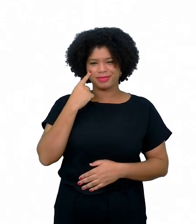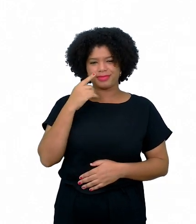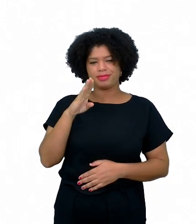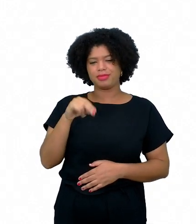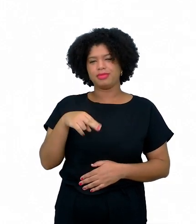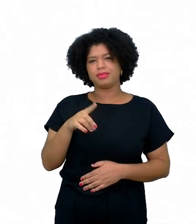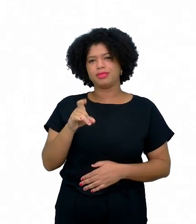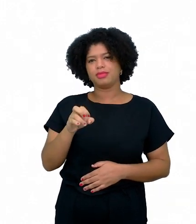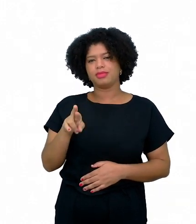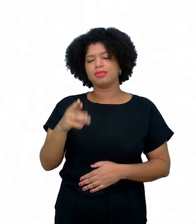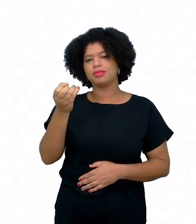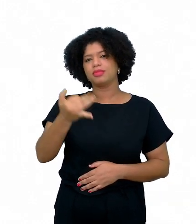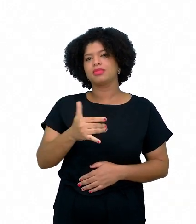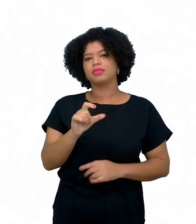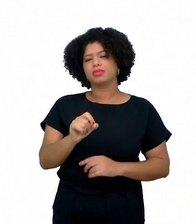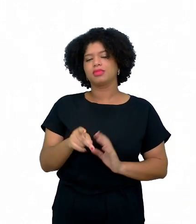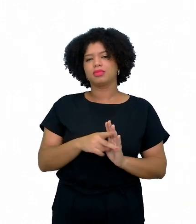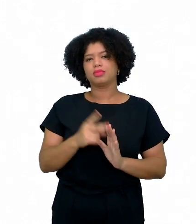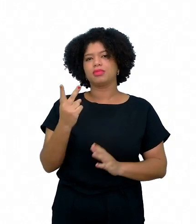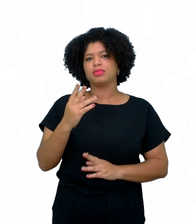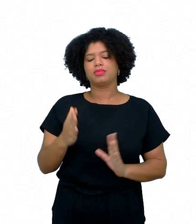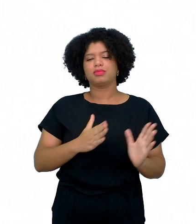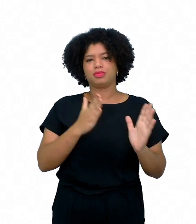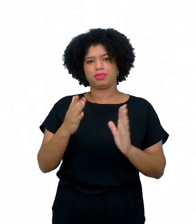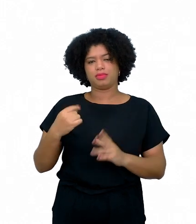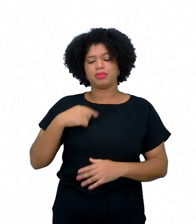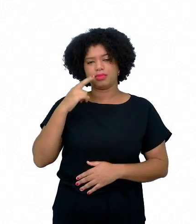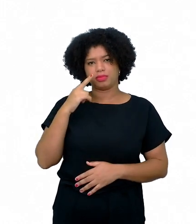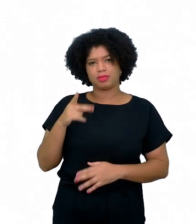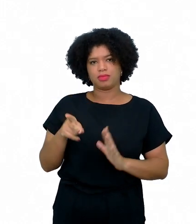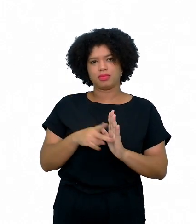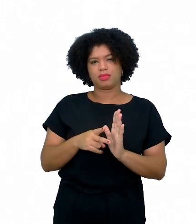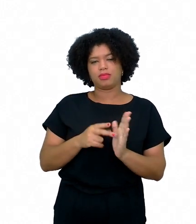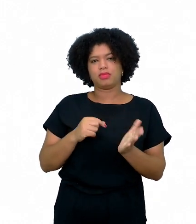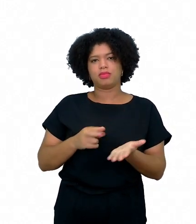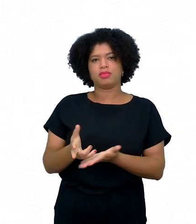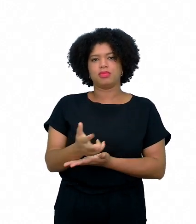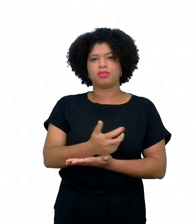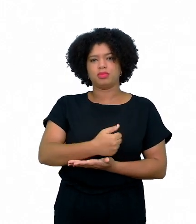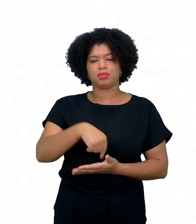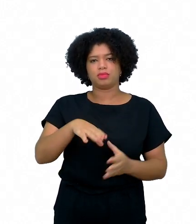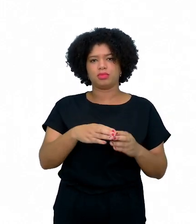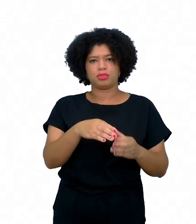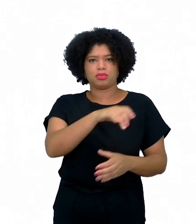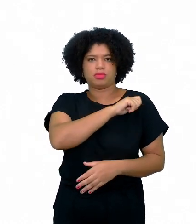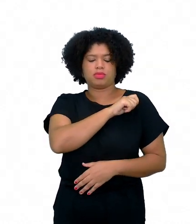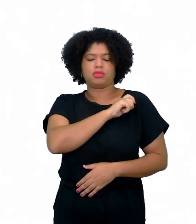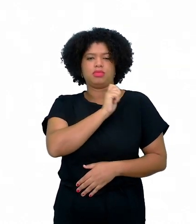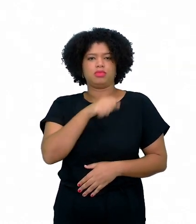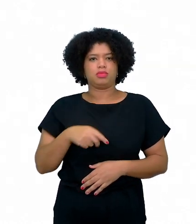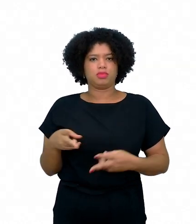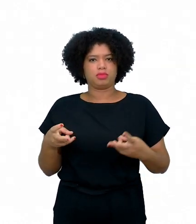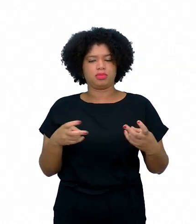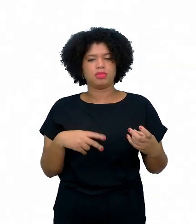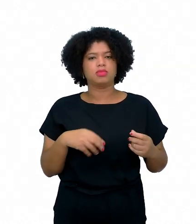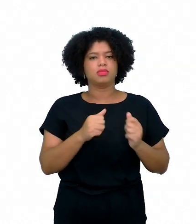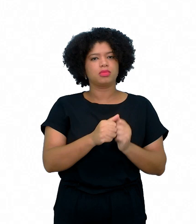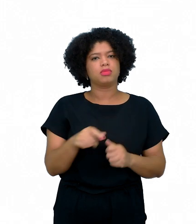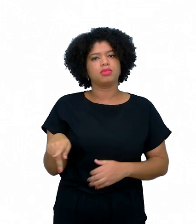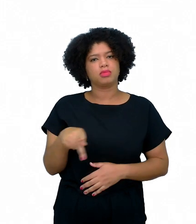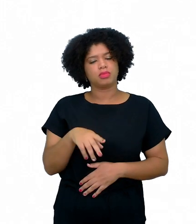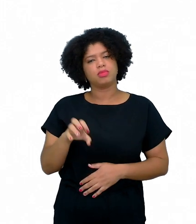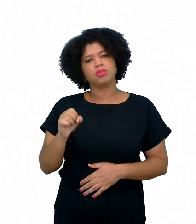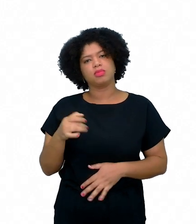para a segunda fase, né? Então, eu olho para aquele esboço, os estudantes olham para o esboço juntamente com o professor ou